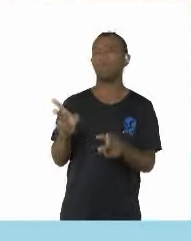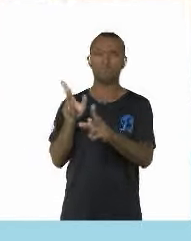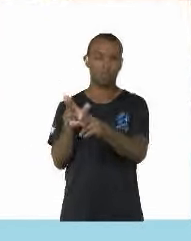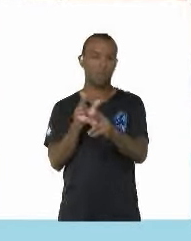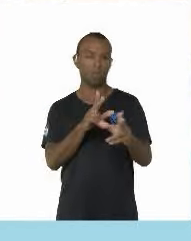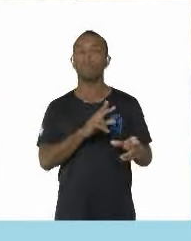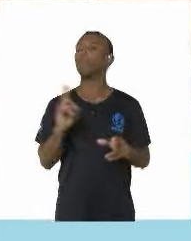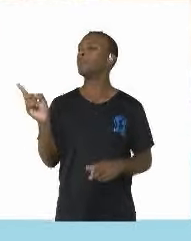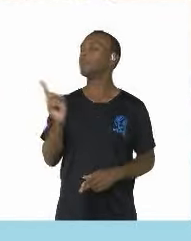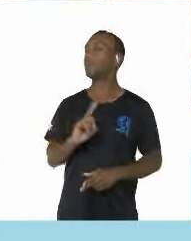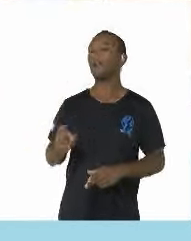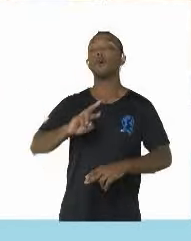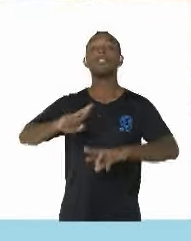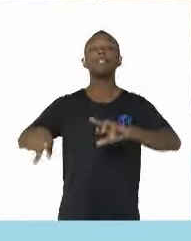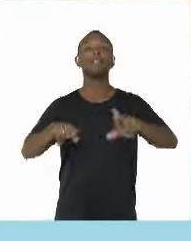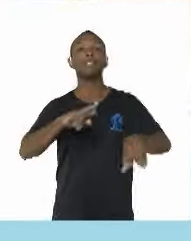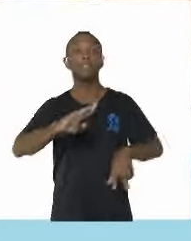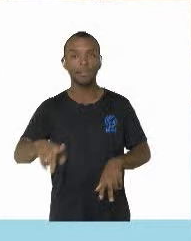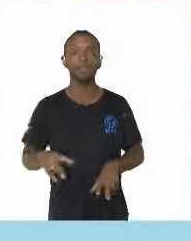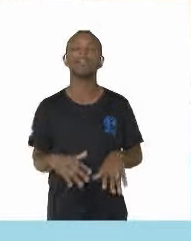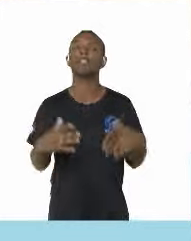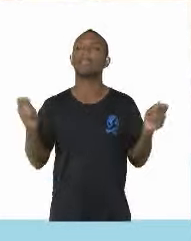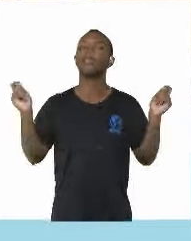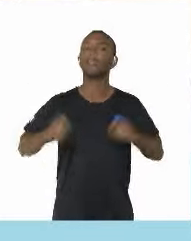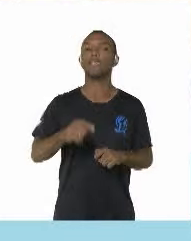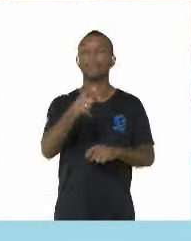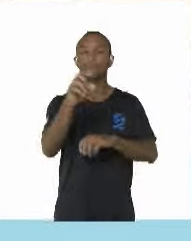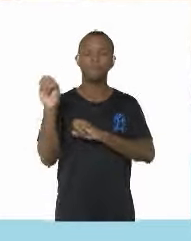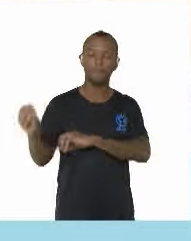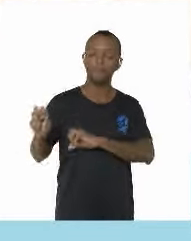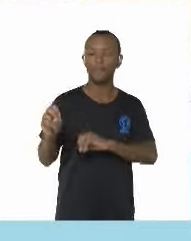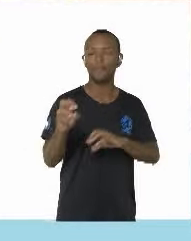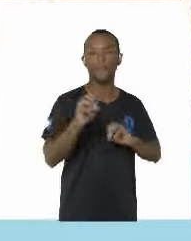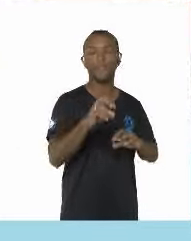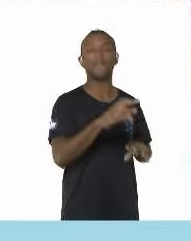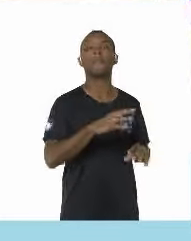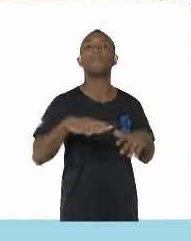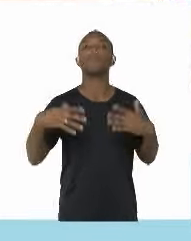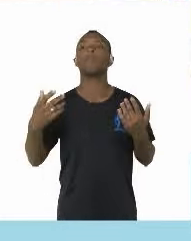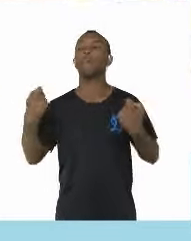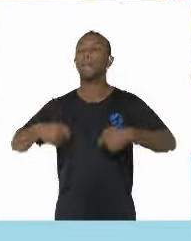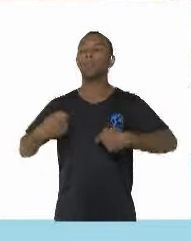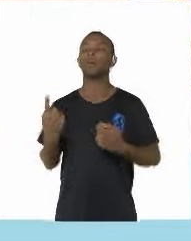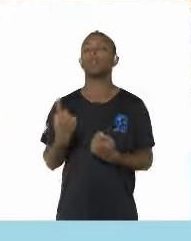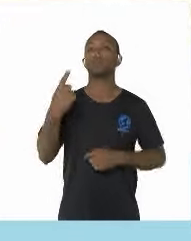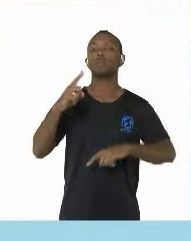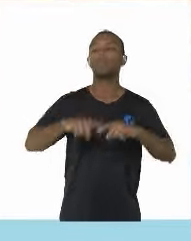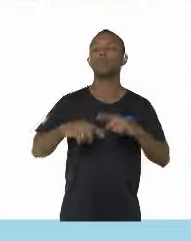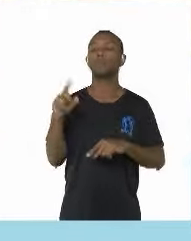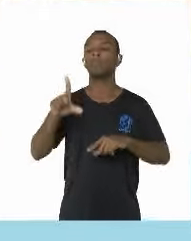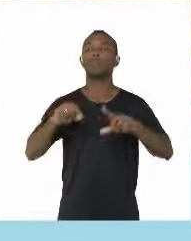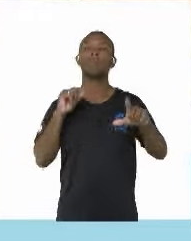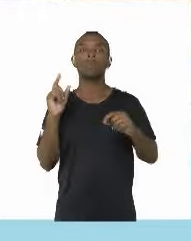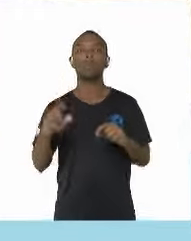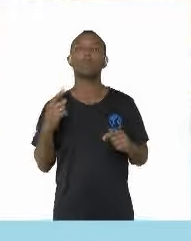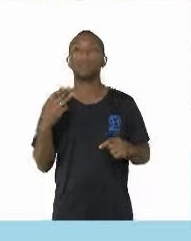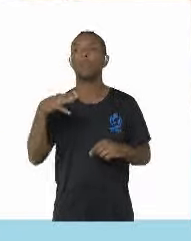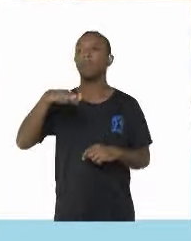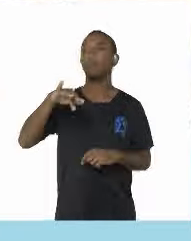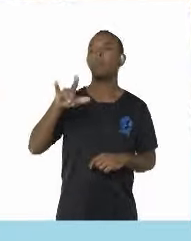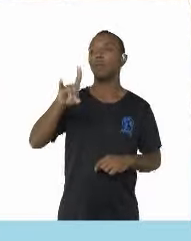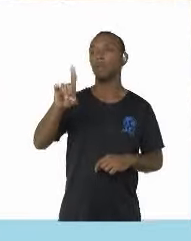Elas aprendem, a gente ensina elas, né? Então, eu acho que ter, assim, escolher uma ferramenta e ficar com ela é interessante. Para mim, foi o